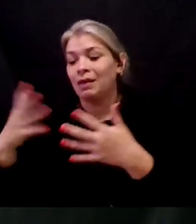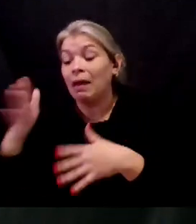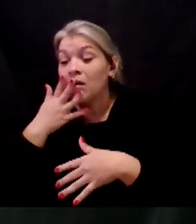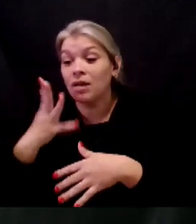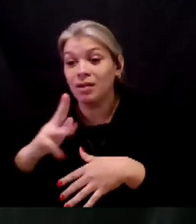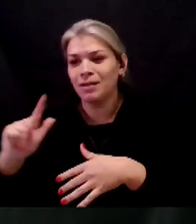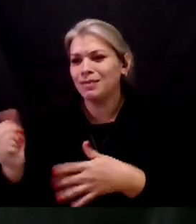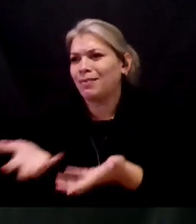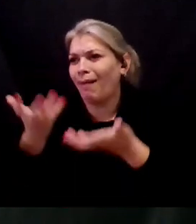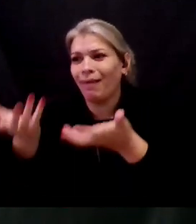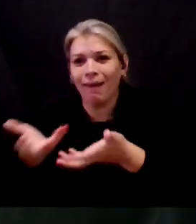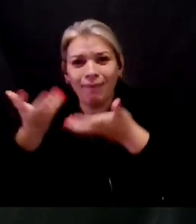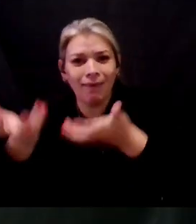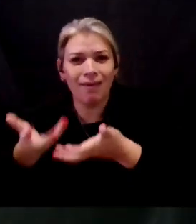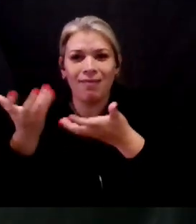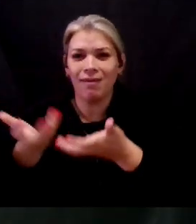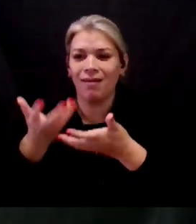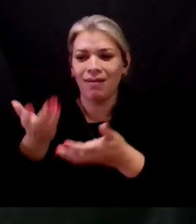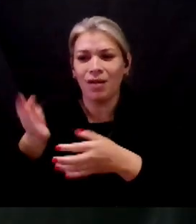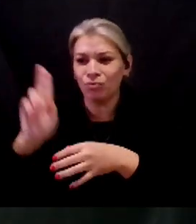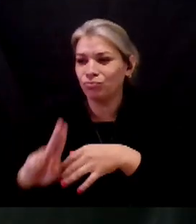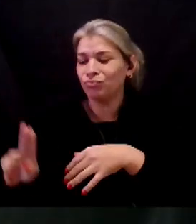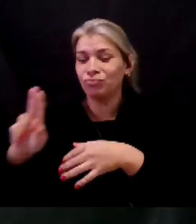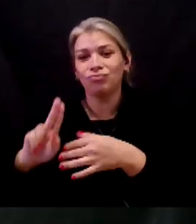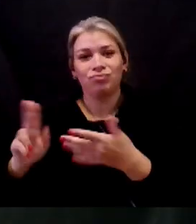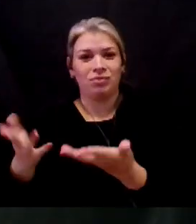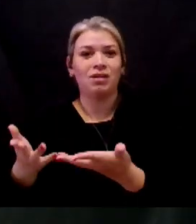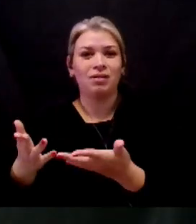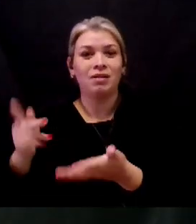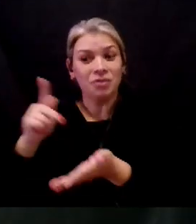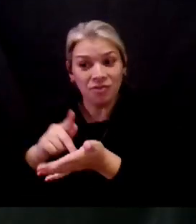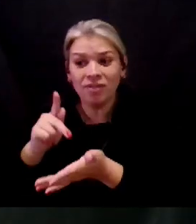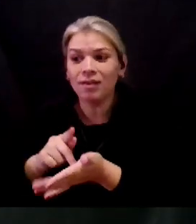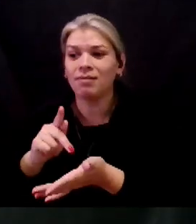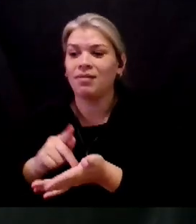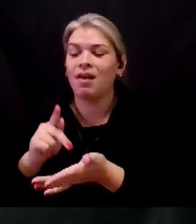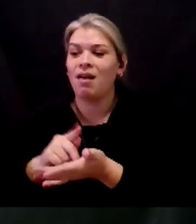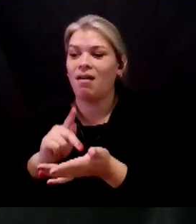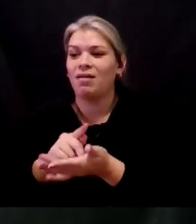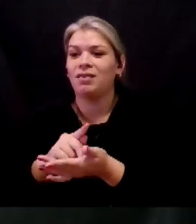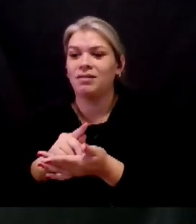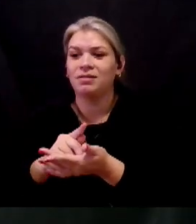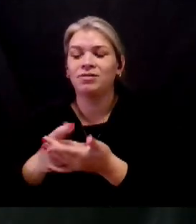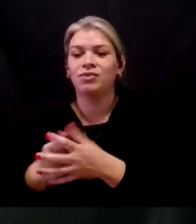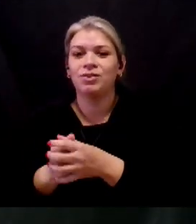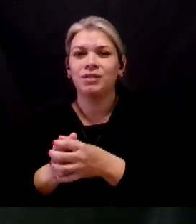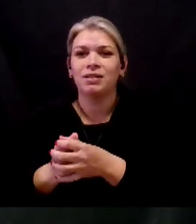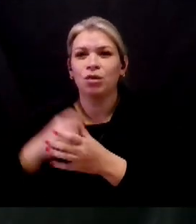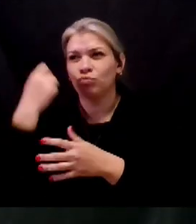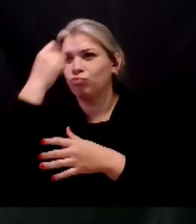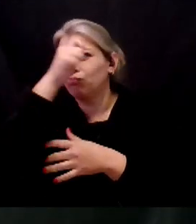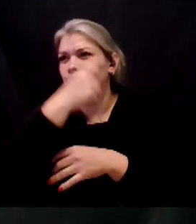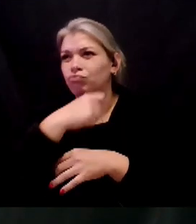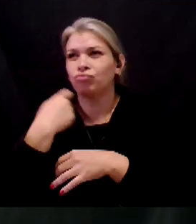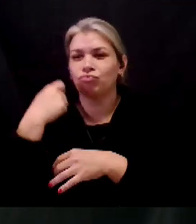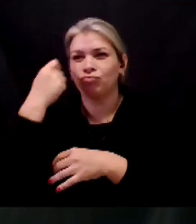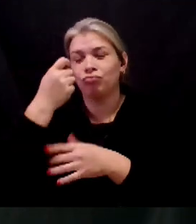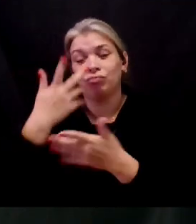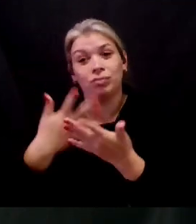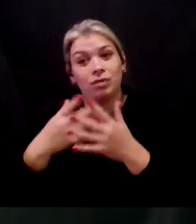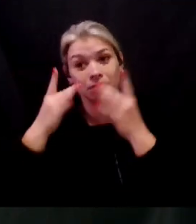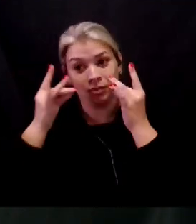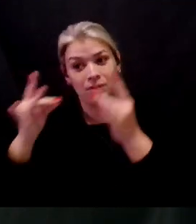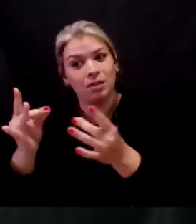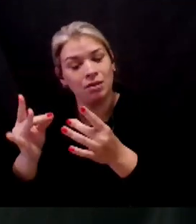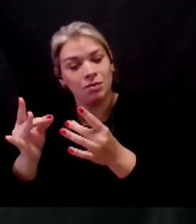utilizar maquiagem mesmo, de verdade, né, produtos de skincare, e aí acende um alerta. Agora,